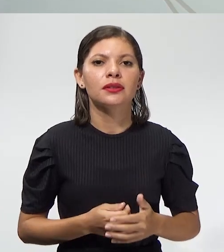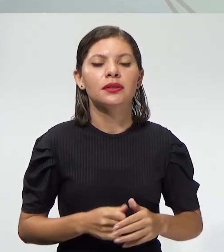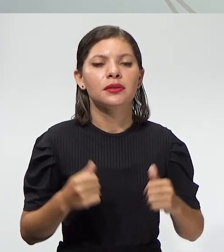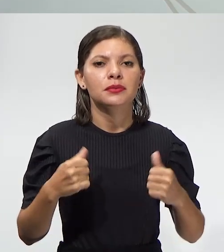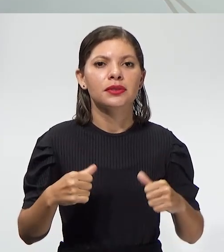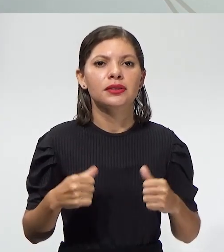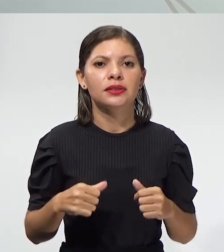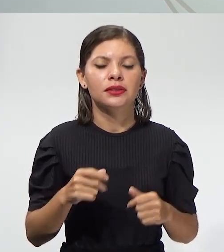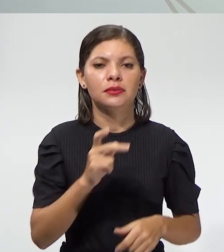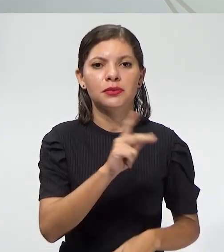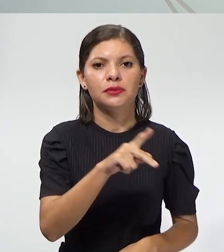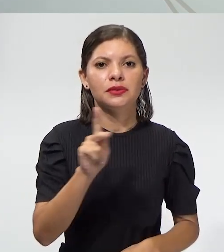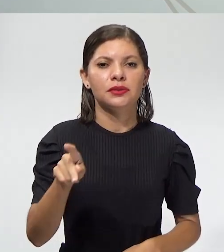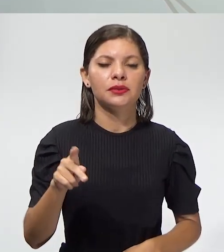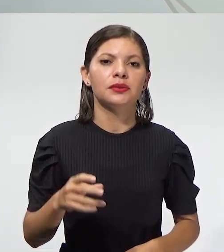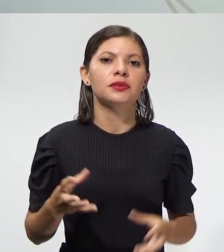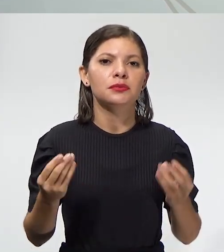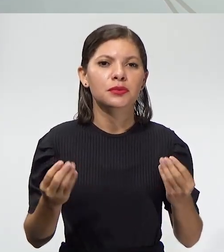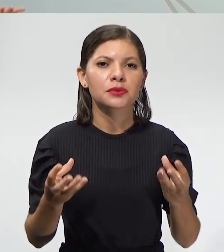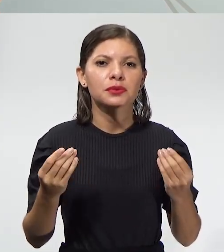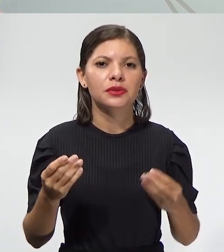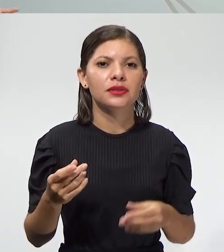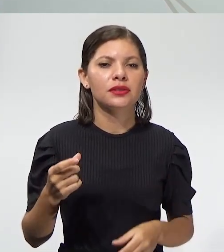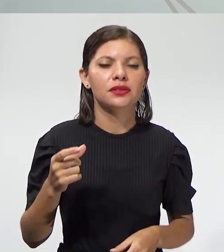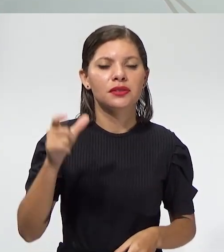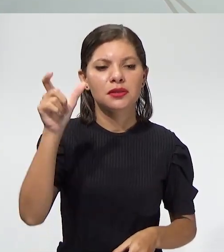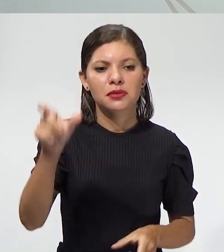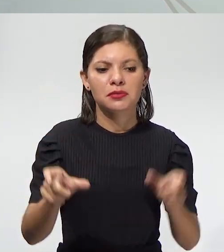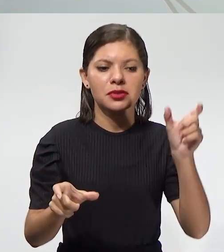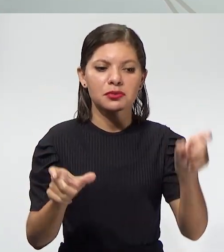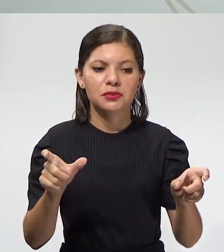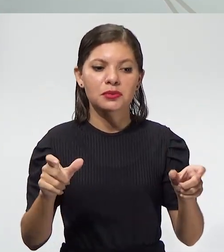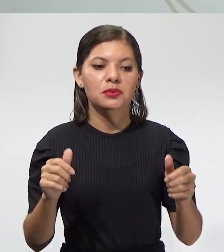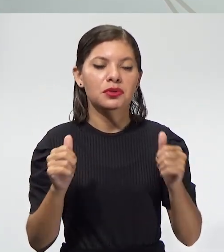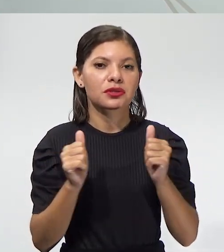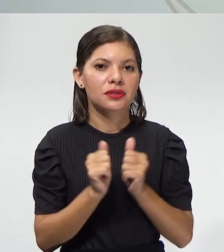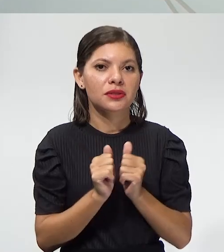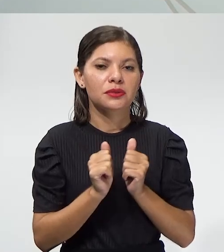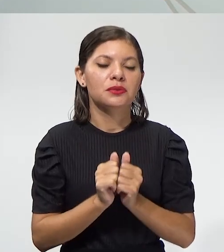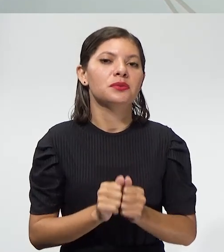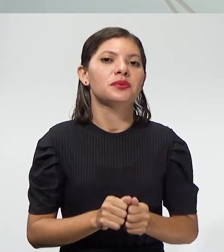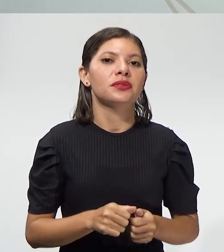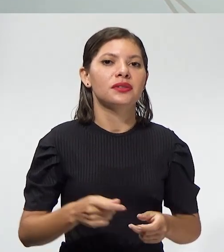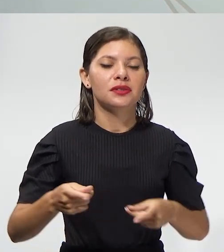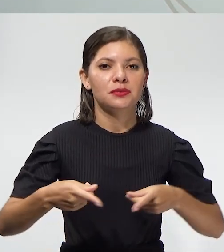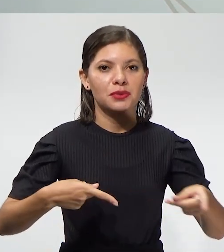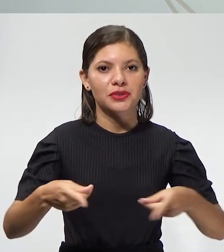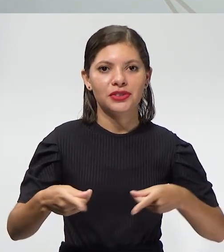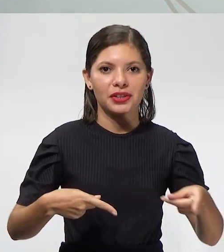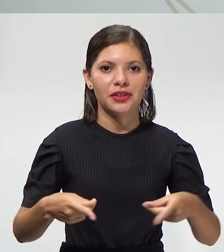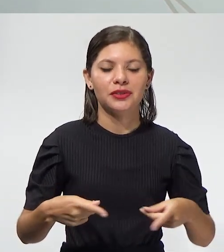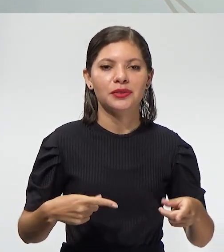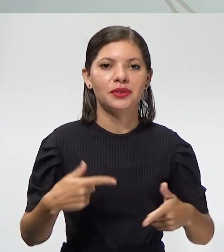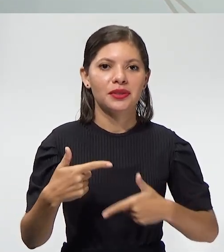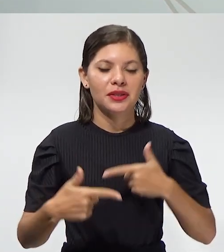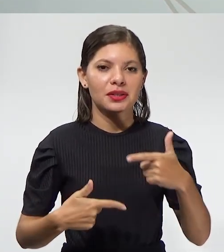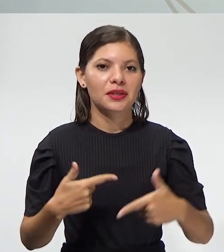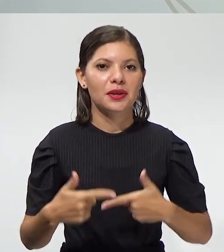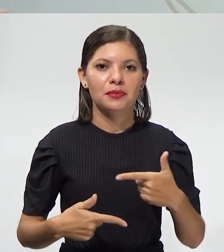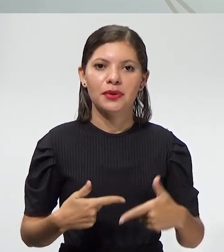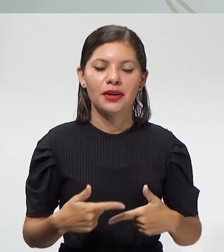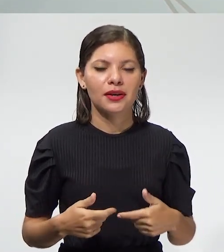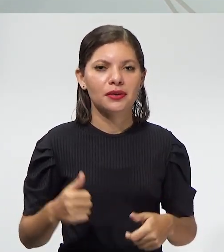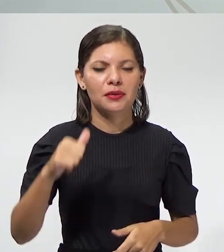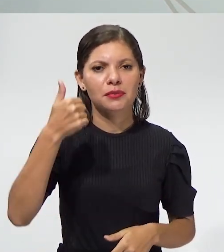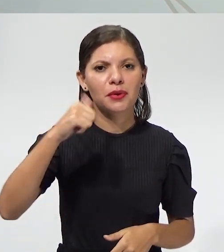as demandas de vocês ou da escola ou dos professores, porque nós temos muita gente envolvida nesse projeto. Então, é um trabalho que